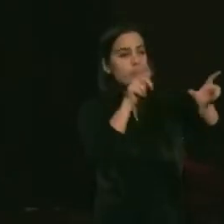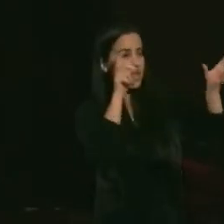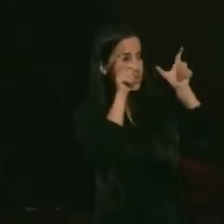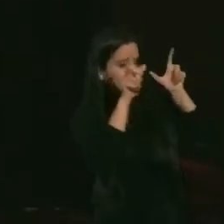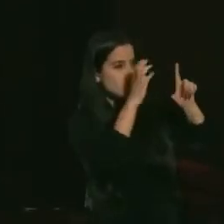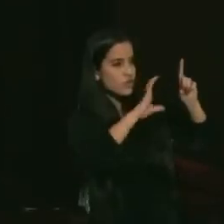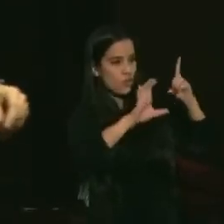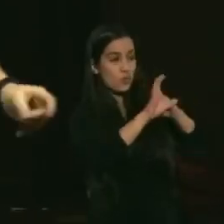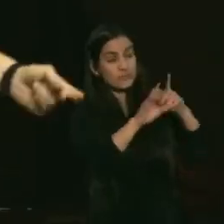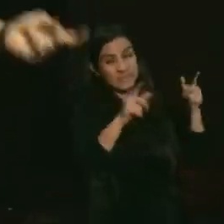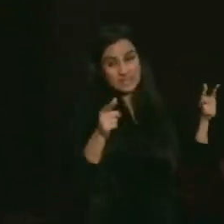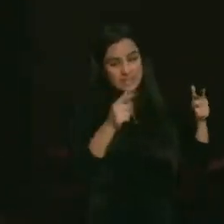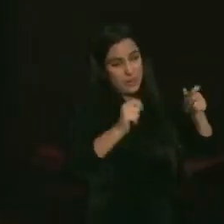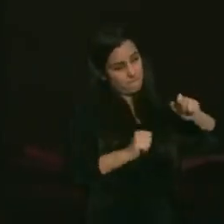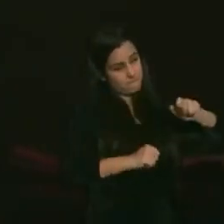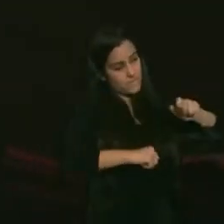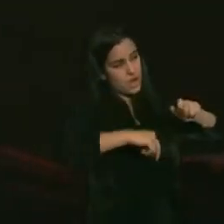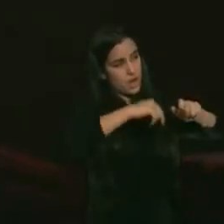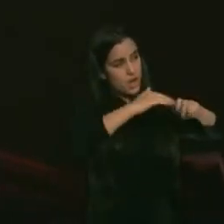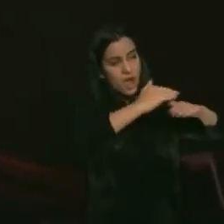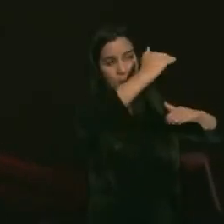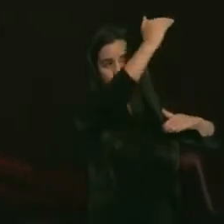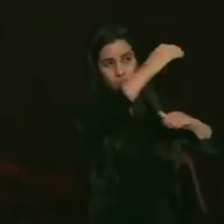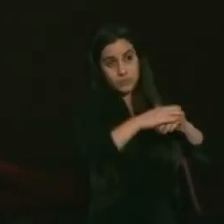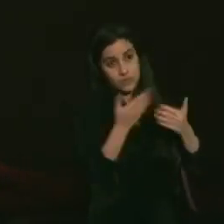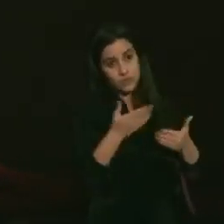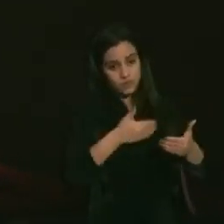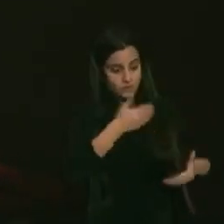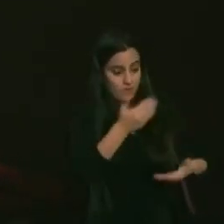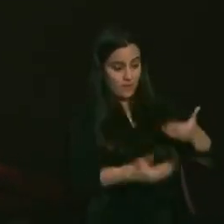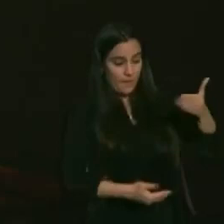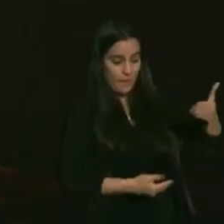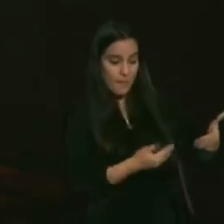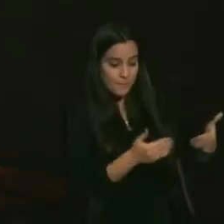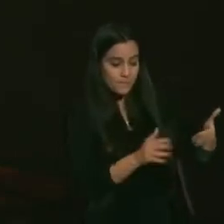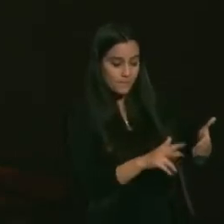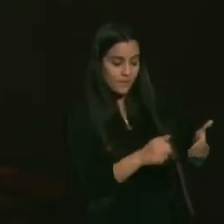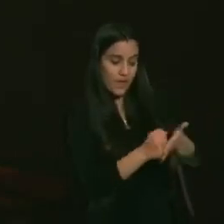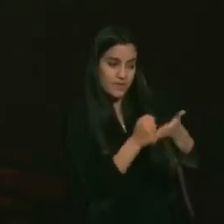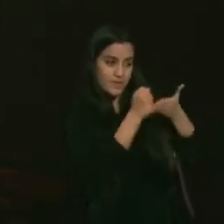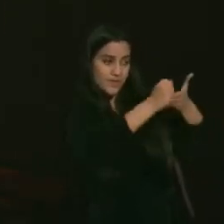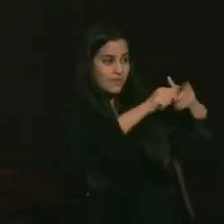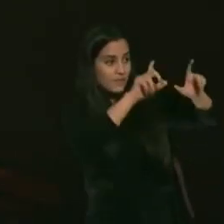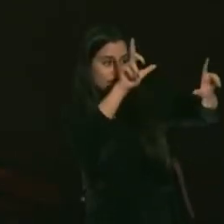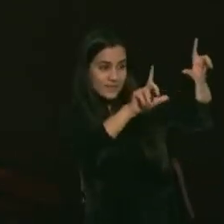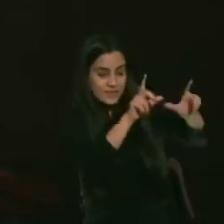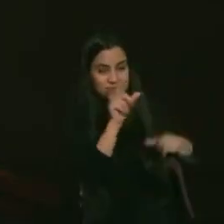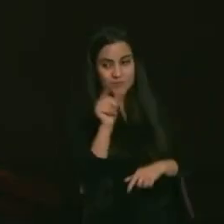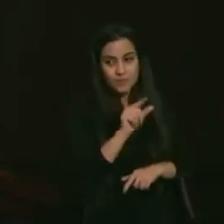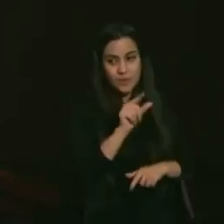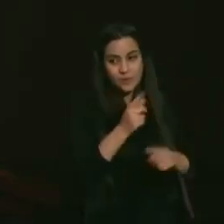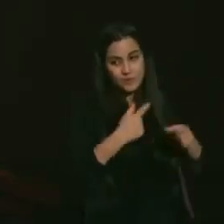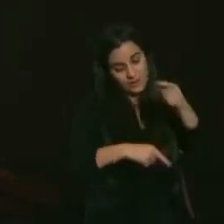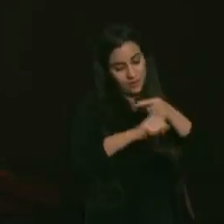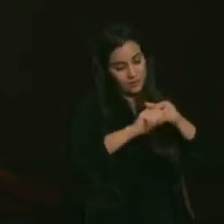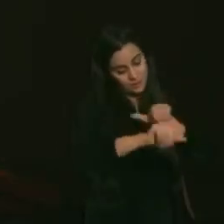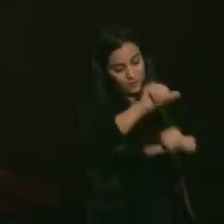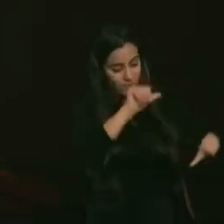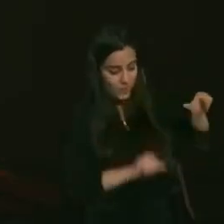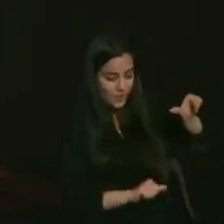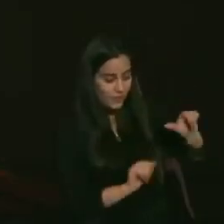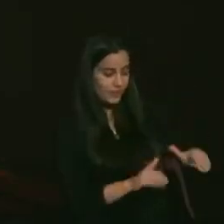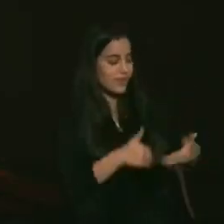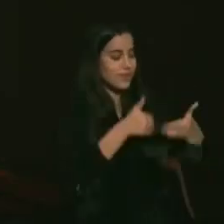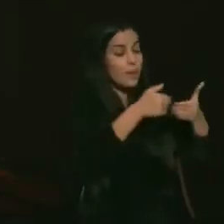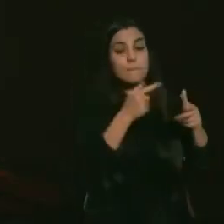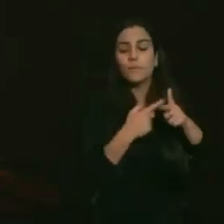alto. Então a gente revezava, um dava pezinho para o outro assistir um pouco, aí depois descia, outro dava pezinho e a gente